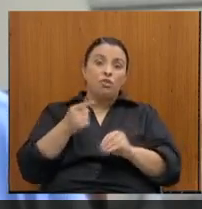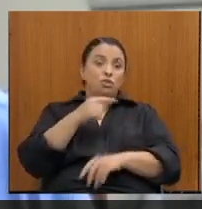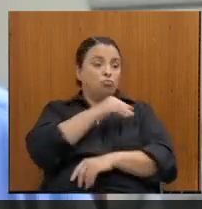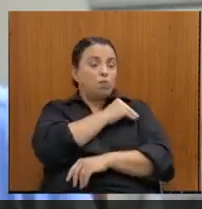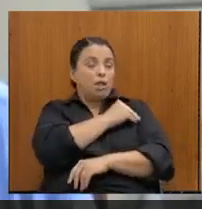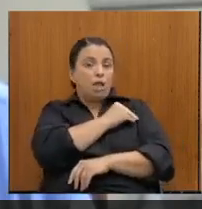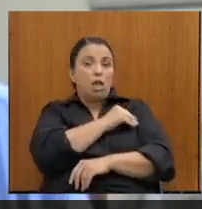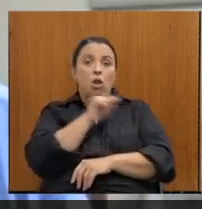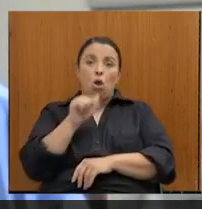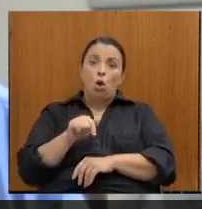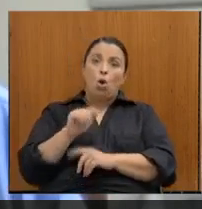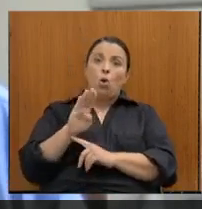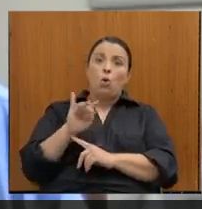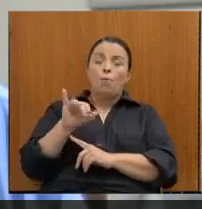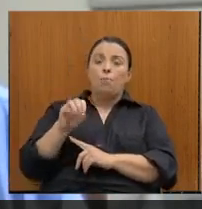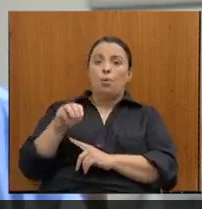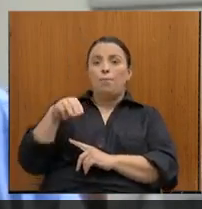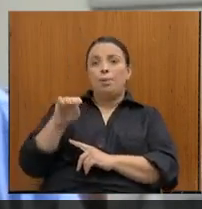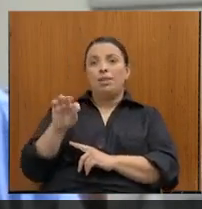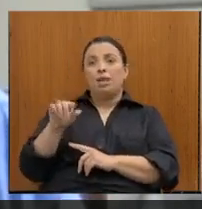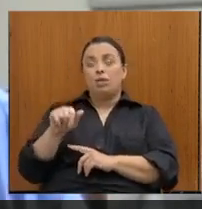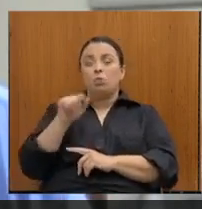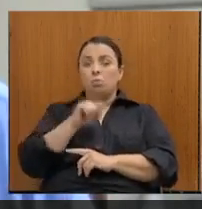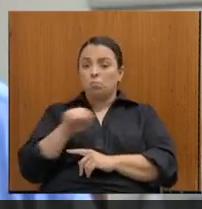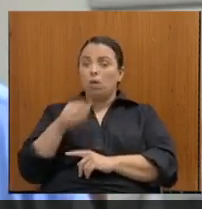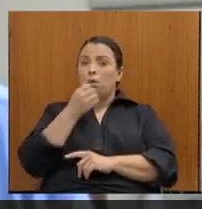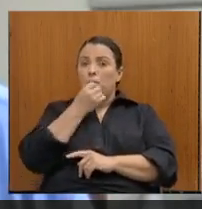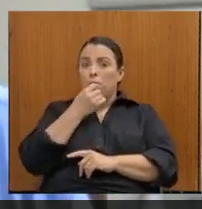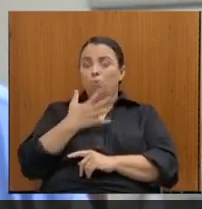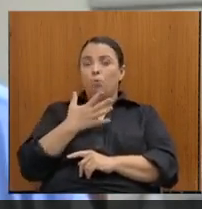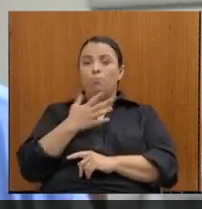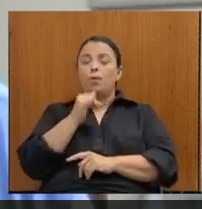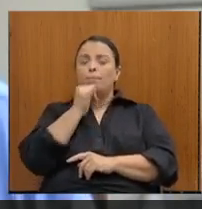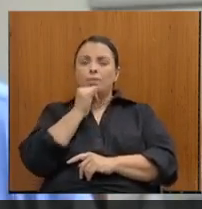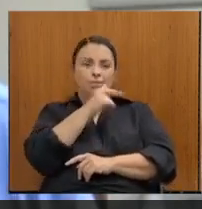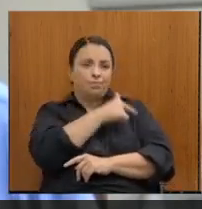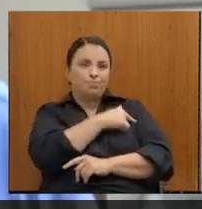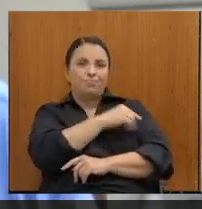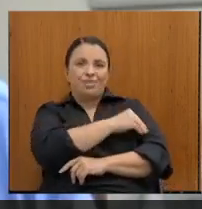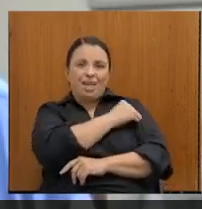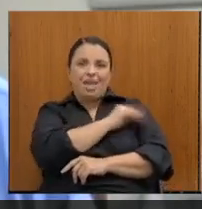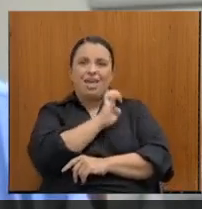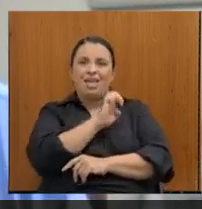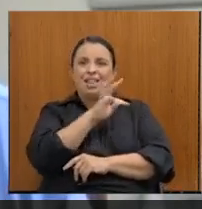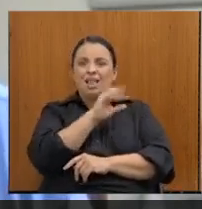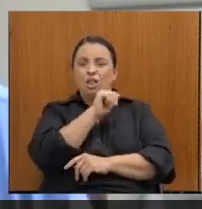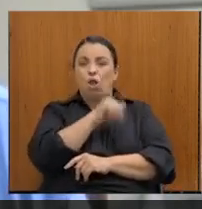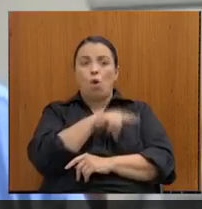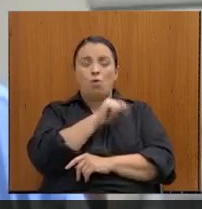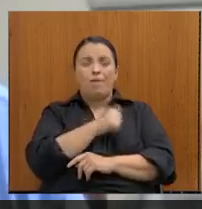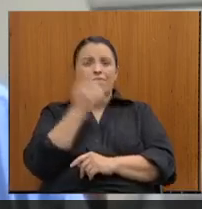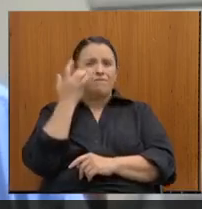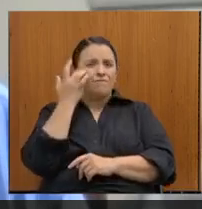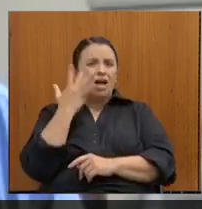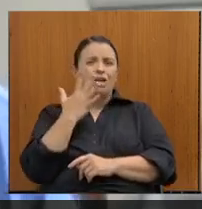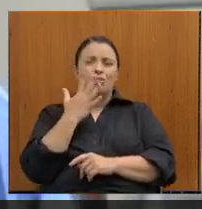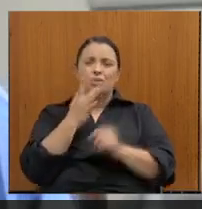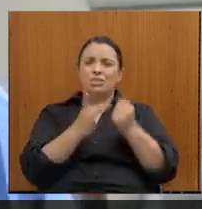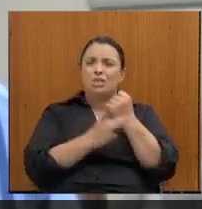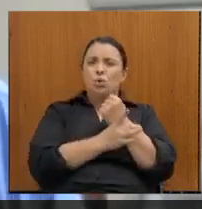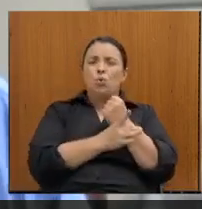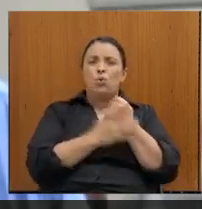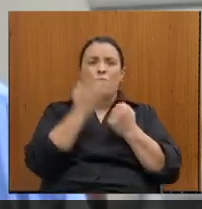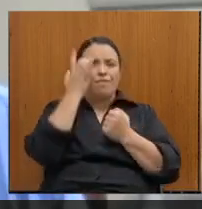e especificamente o etanol o etanol gente é renovável é seguro É fácil de armazenar e